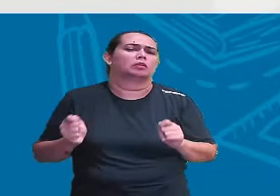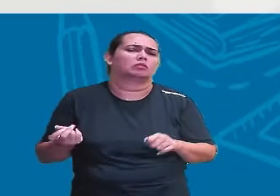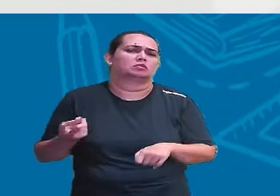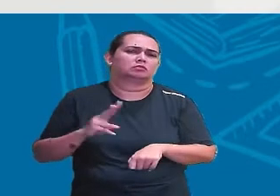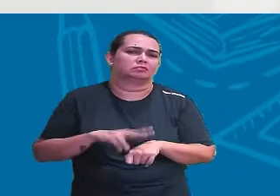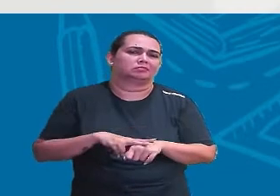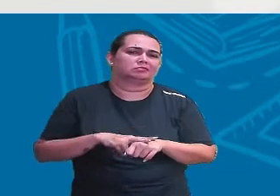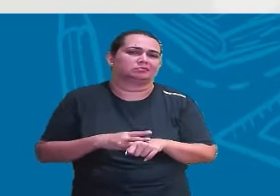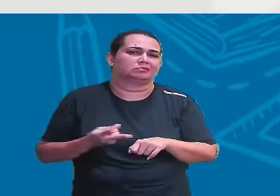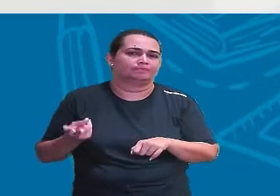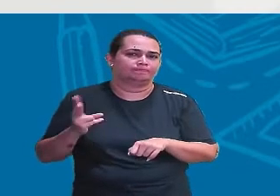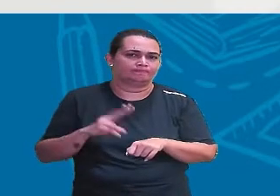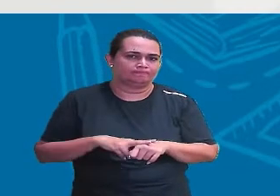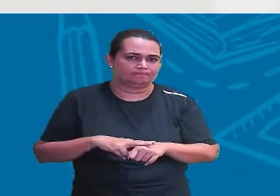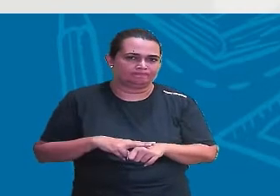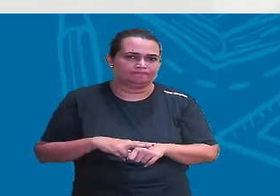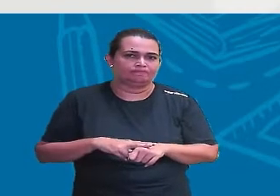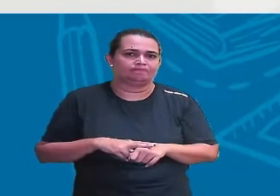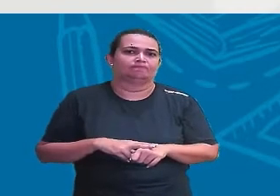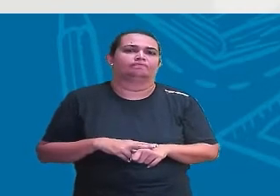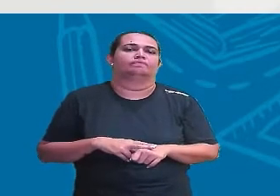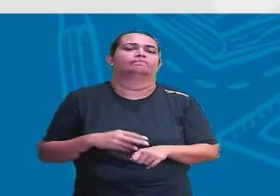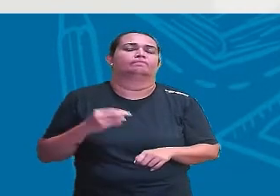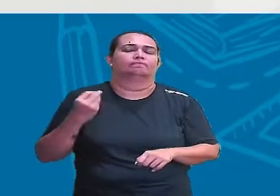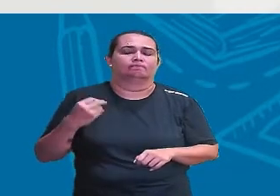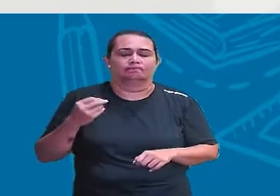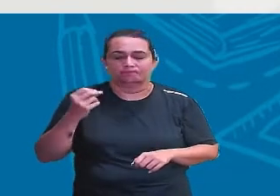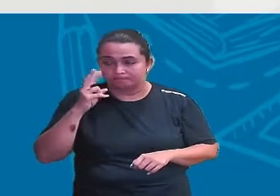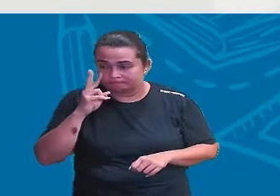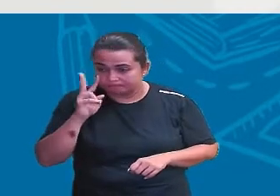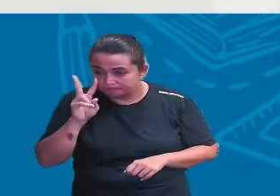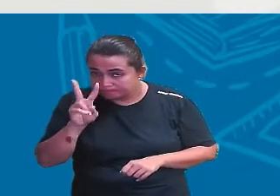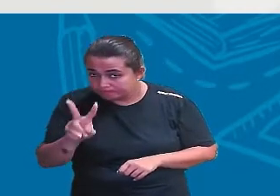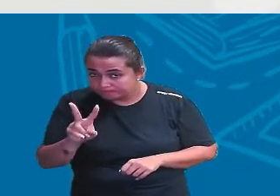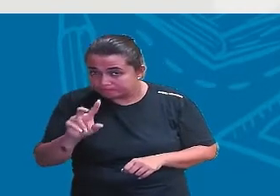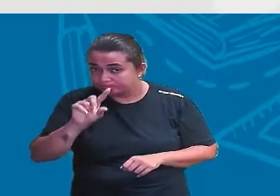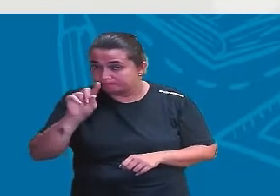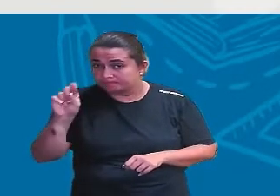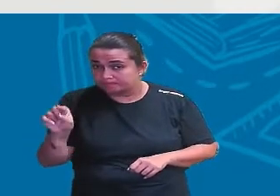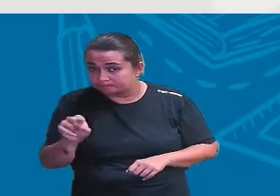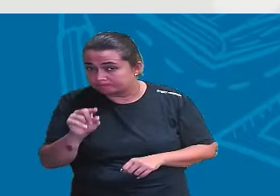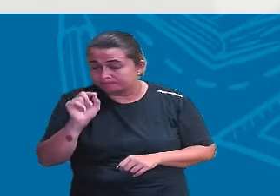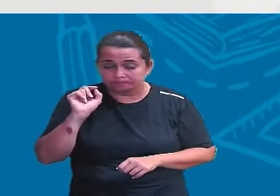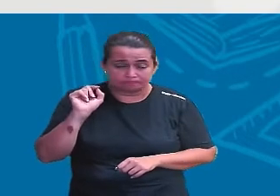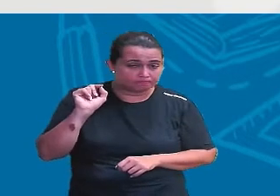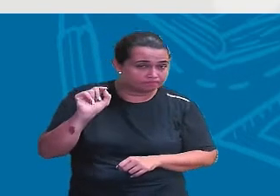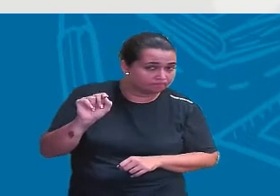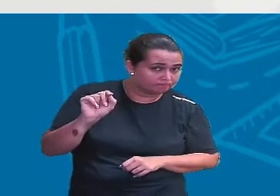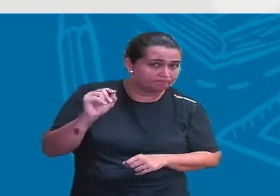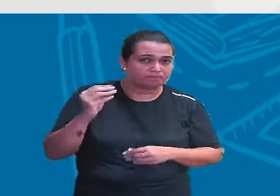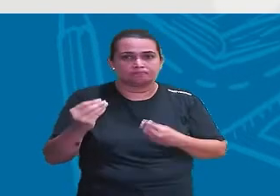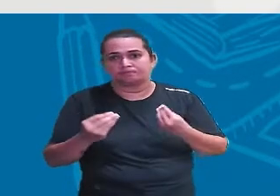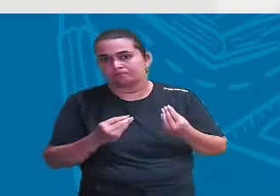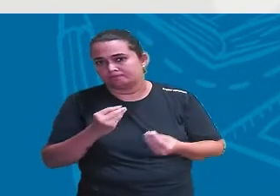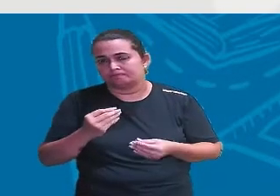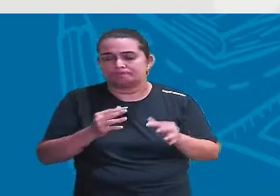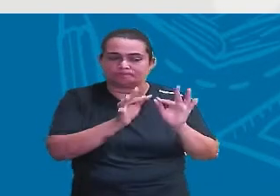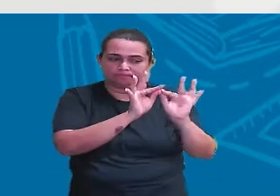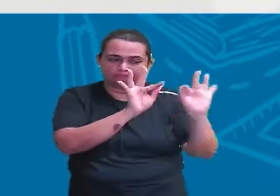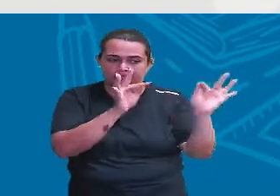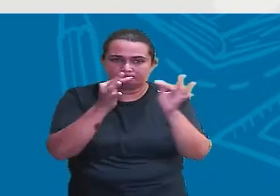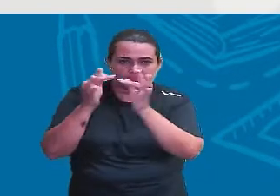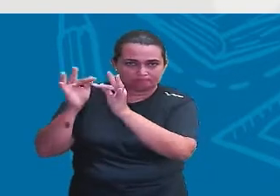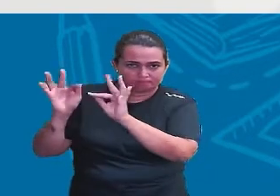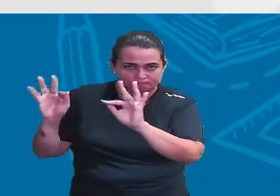também como conjunções. Então, vai ficar sempre ligadinho. Então, a primeira frase, ela tem um sentido. Para você colocar um